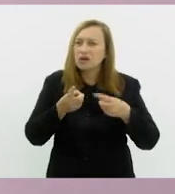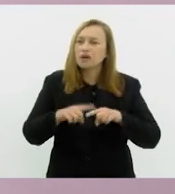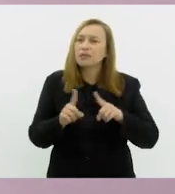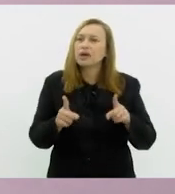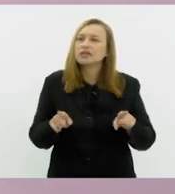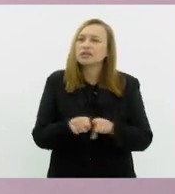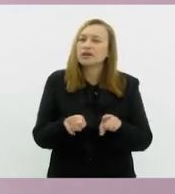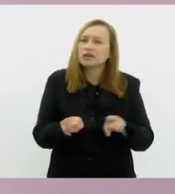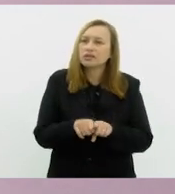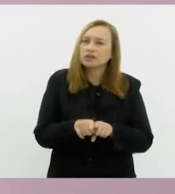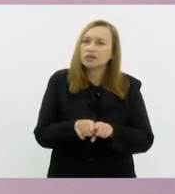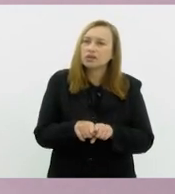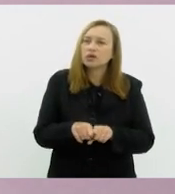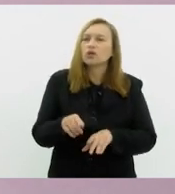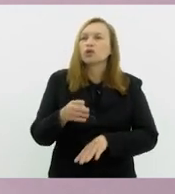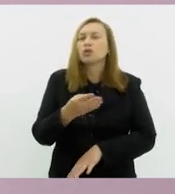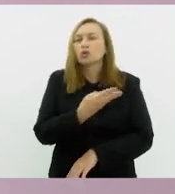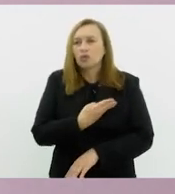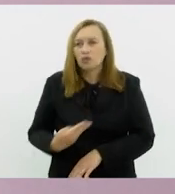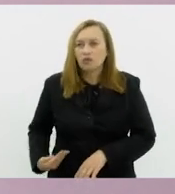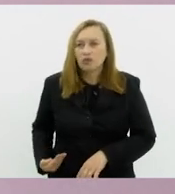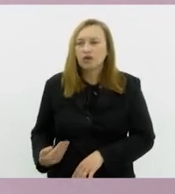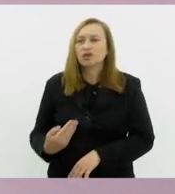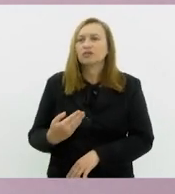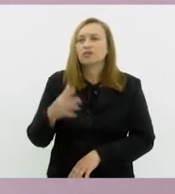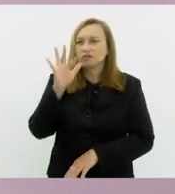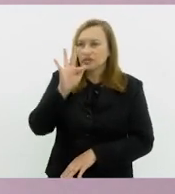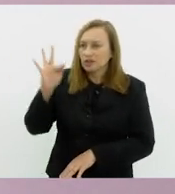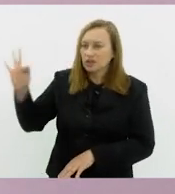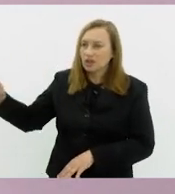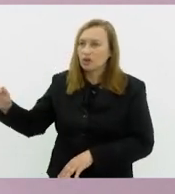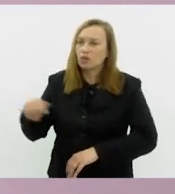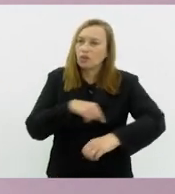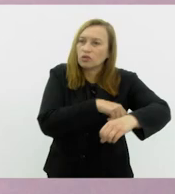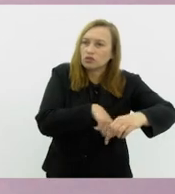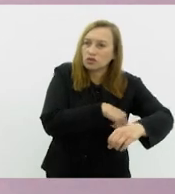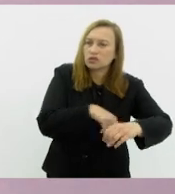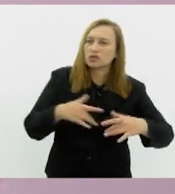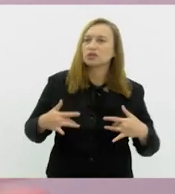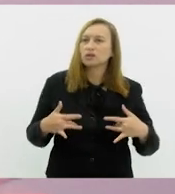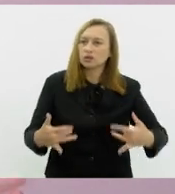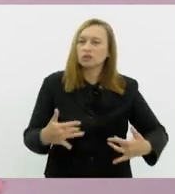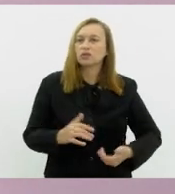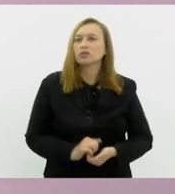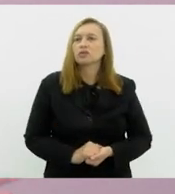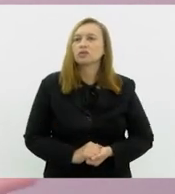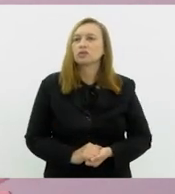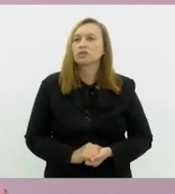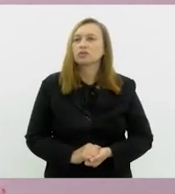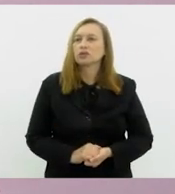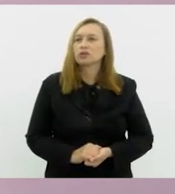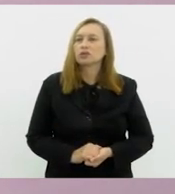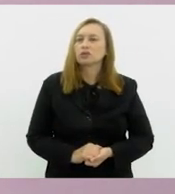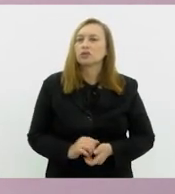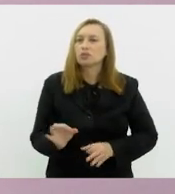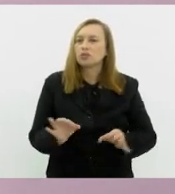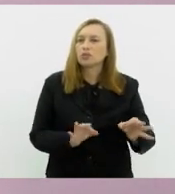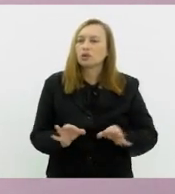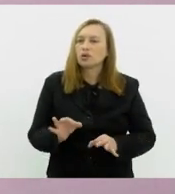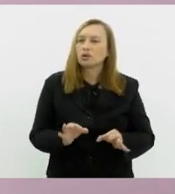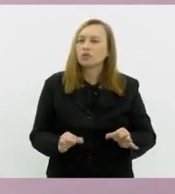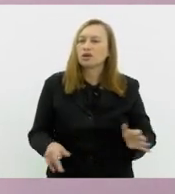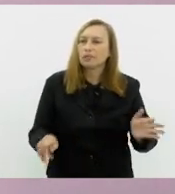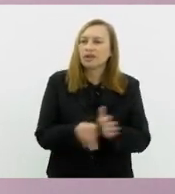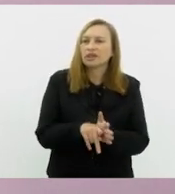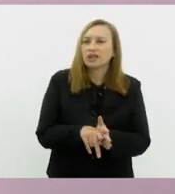o fomento do governo federal com as cozinhas solidárias, que virou um programa do governo